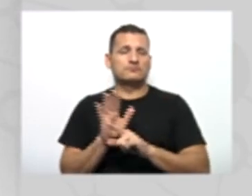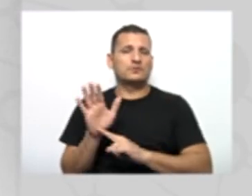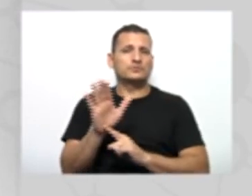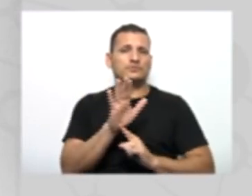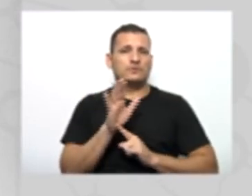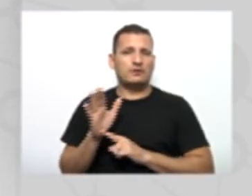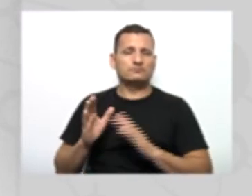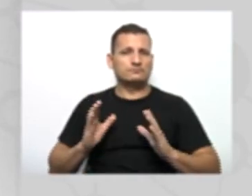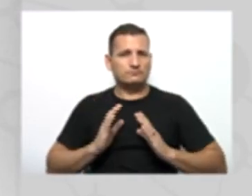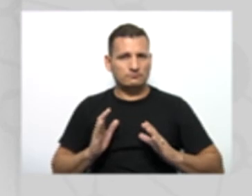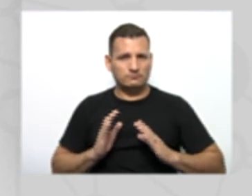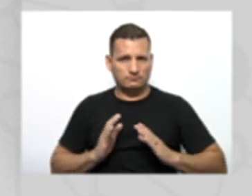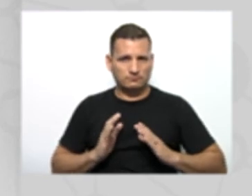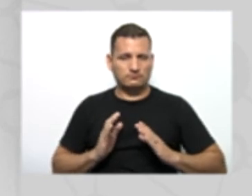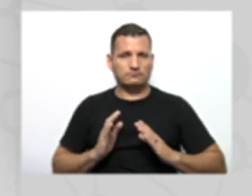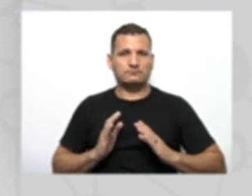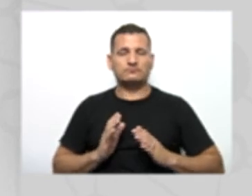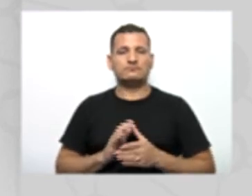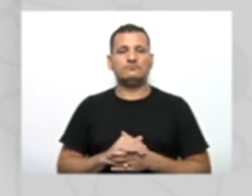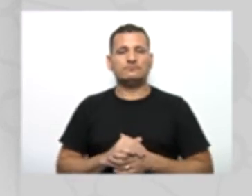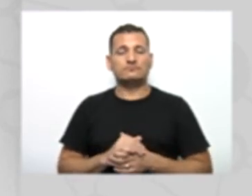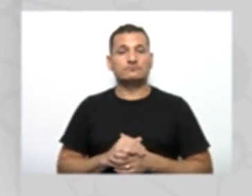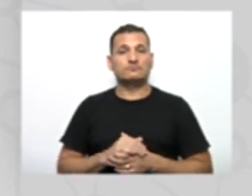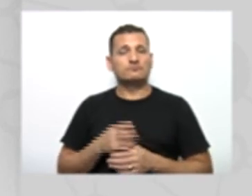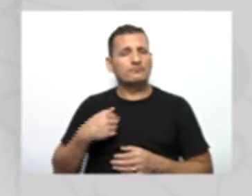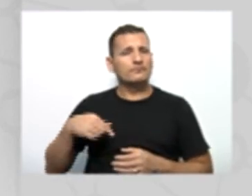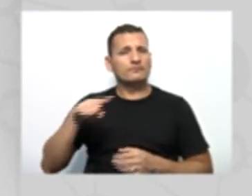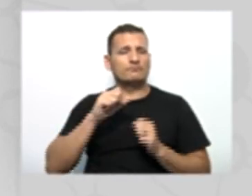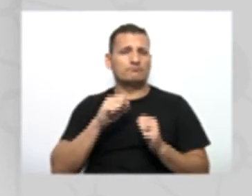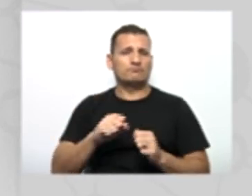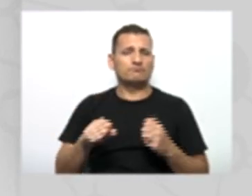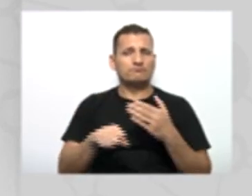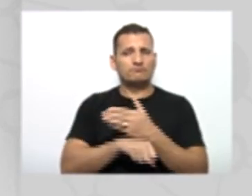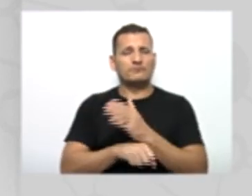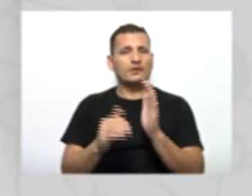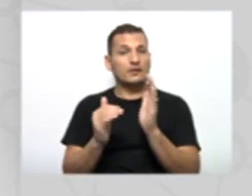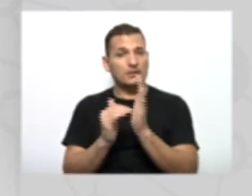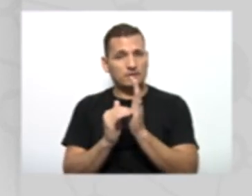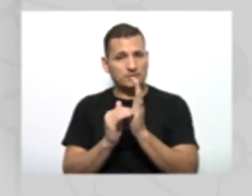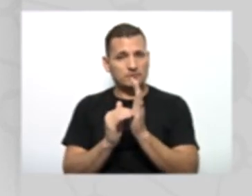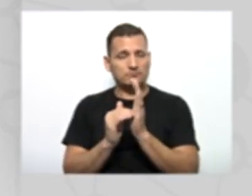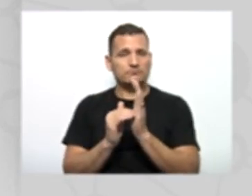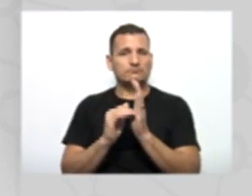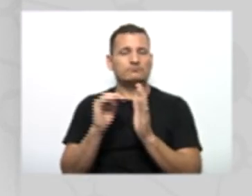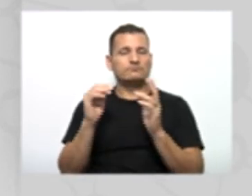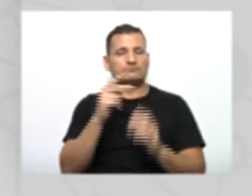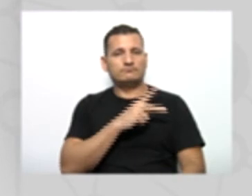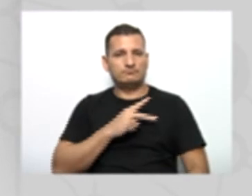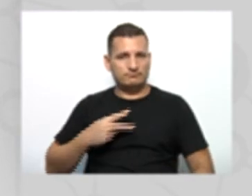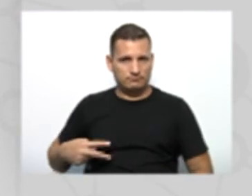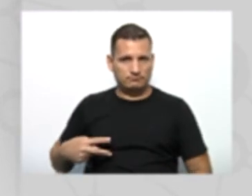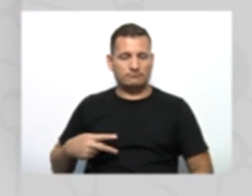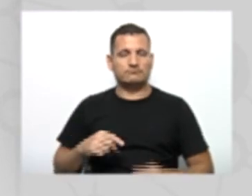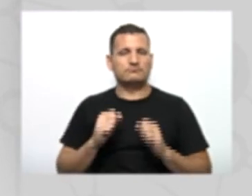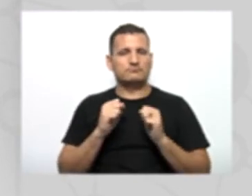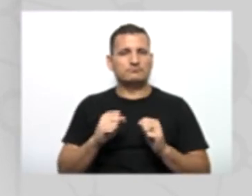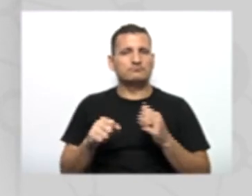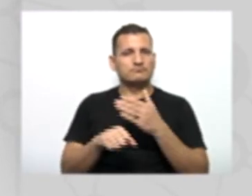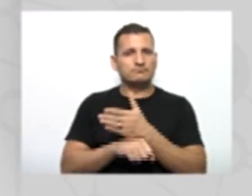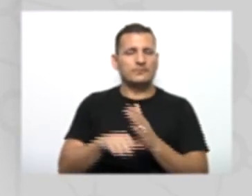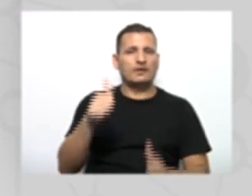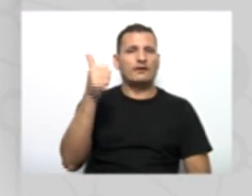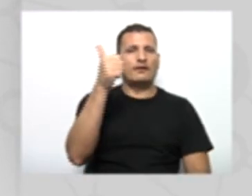A proposta do Grêmio Estudantil não é essa. A proposta do Grêmio Estudantil é propor, é participar e propor para